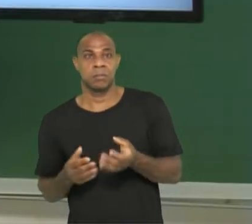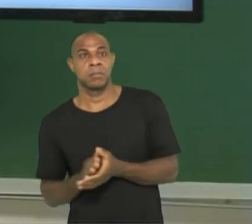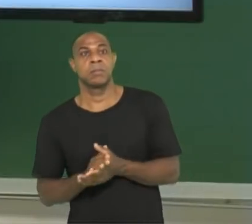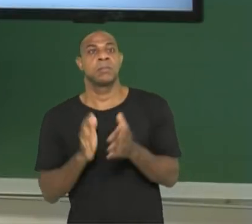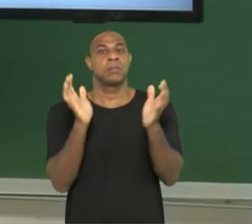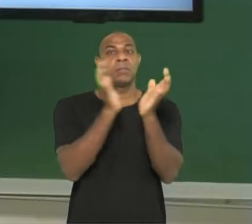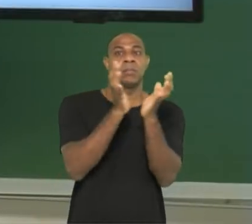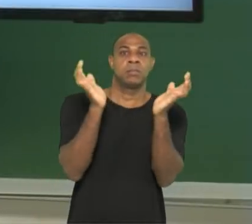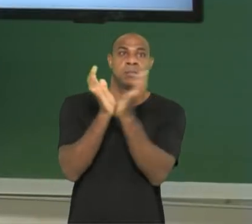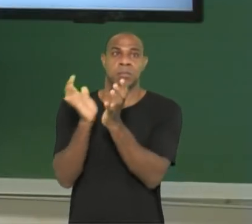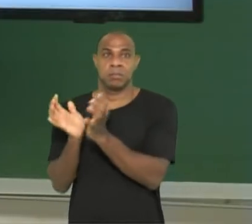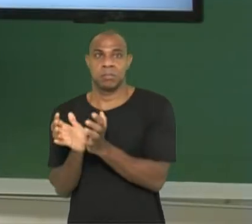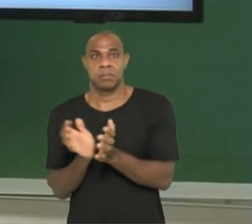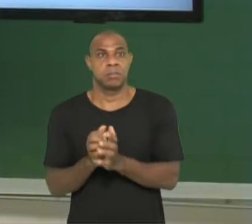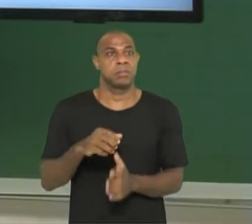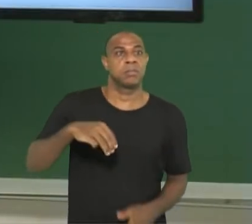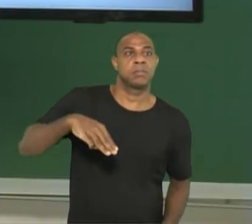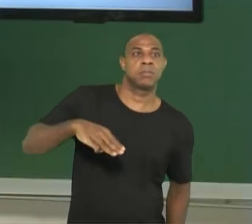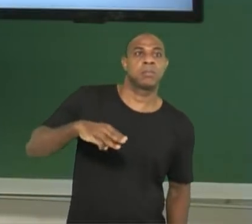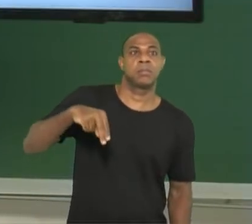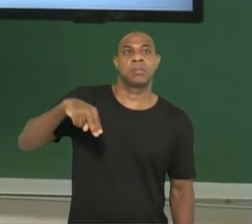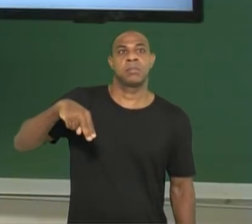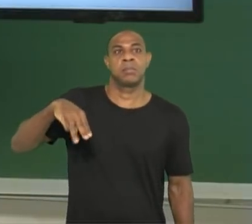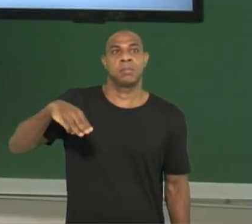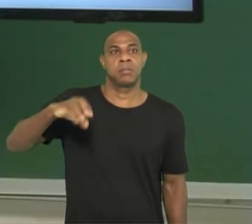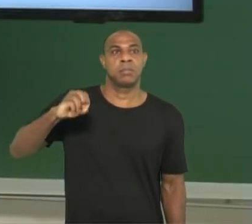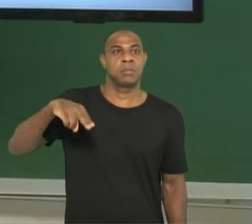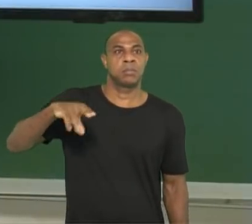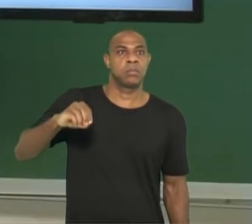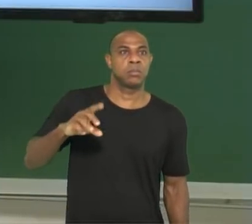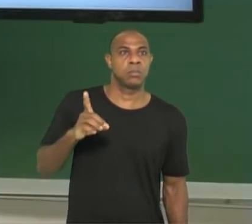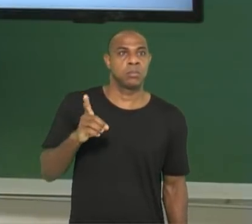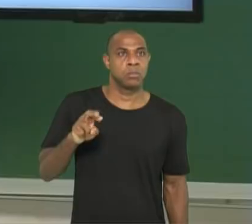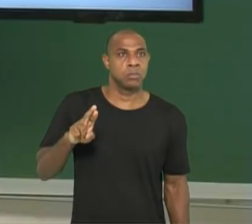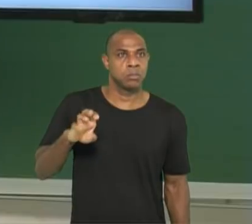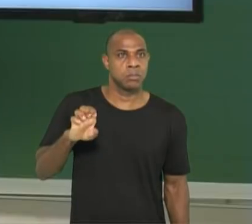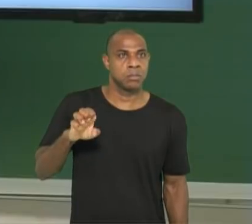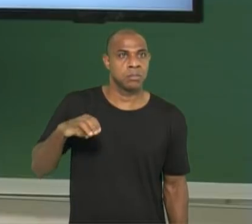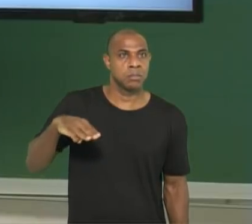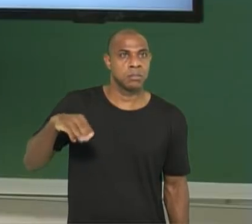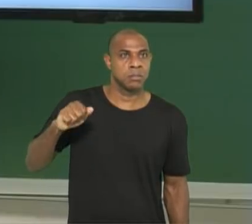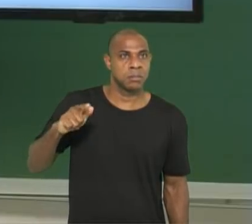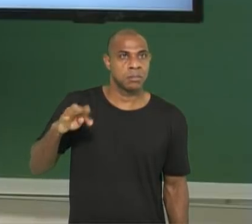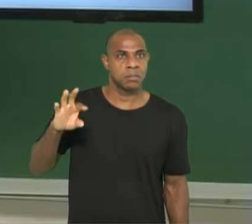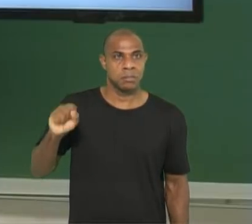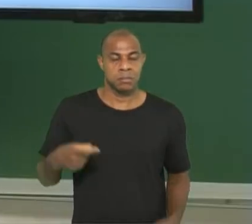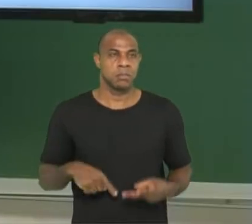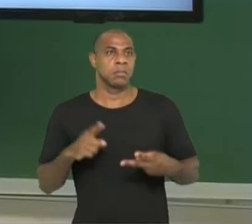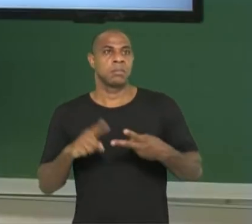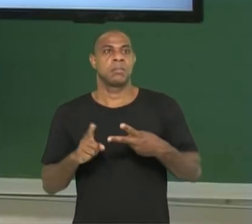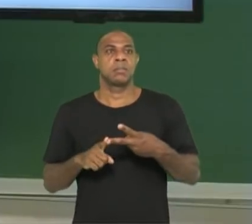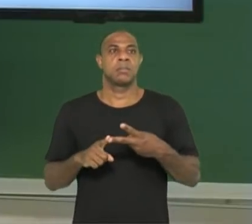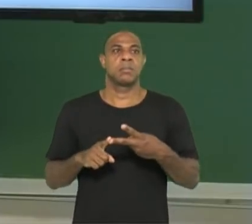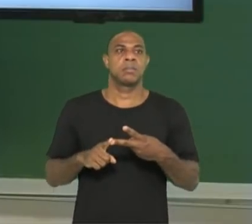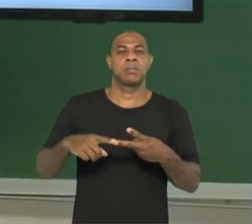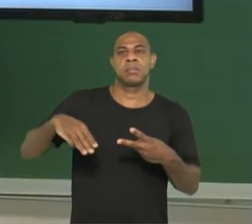tem o grupo dos monotremados, que tem lá o ornitorrinco, Perry, de exemplo. Nós temos os marsupiais, que